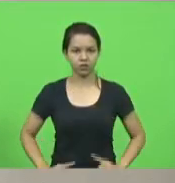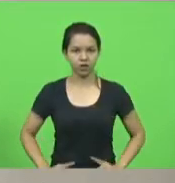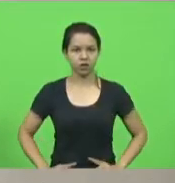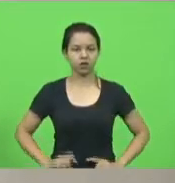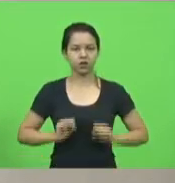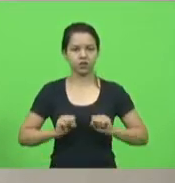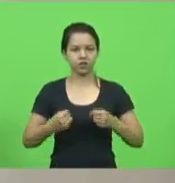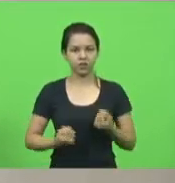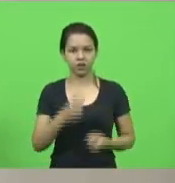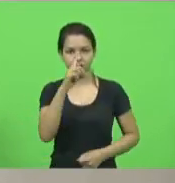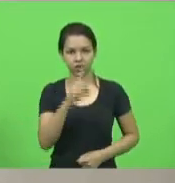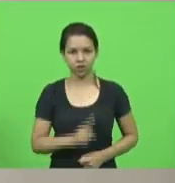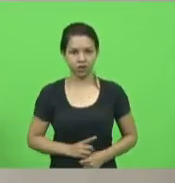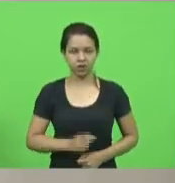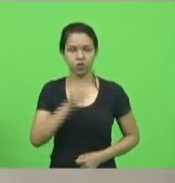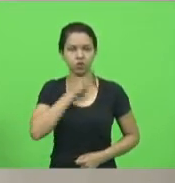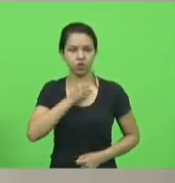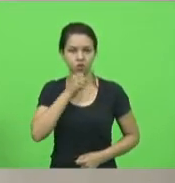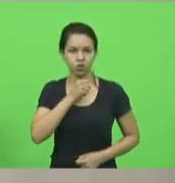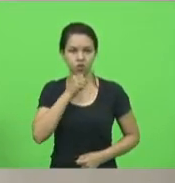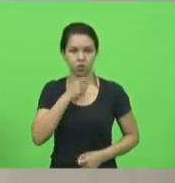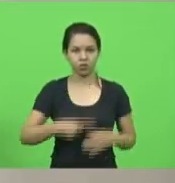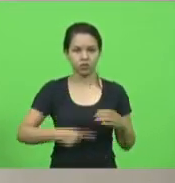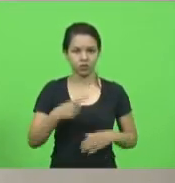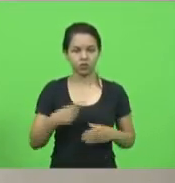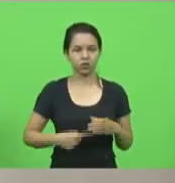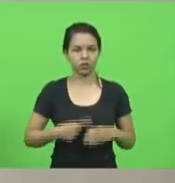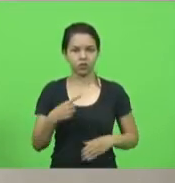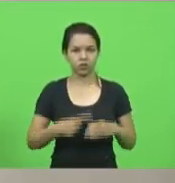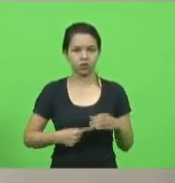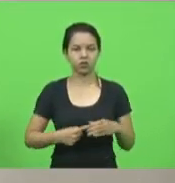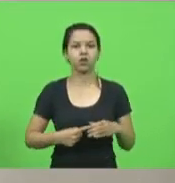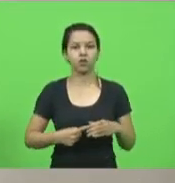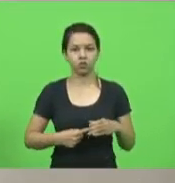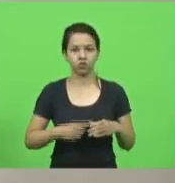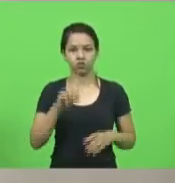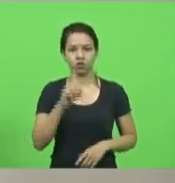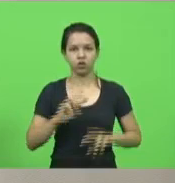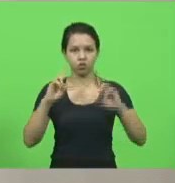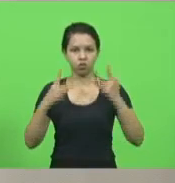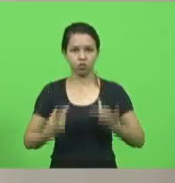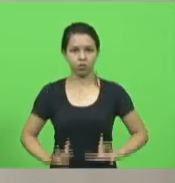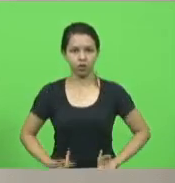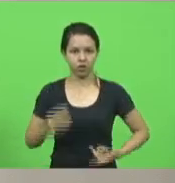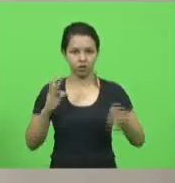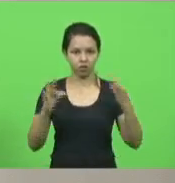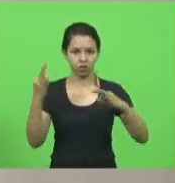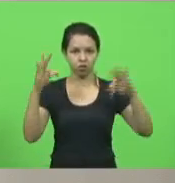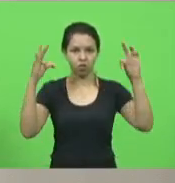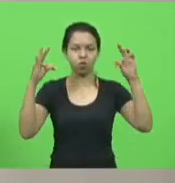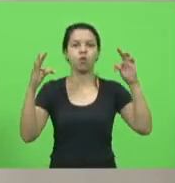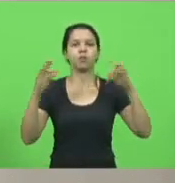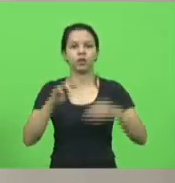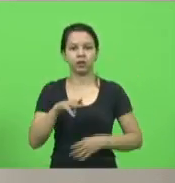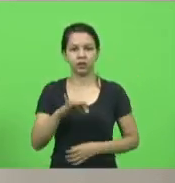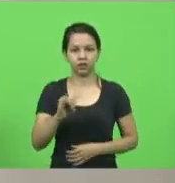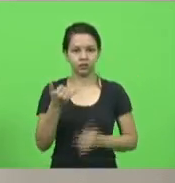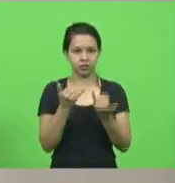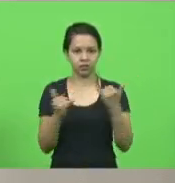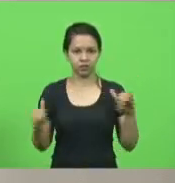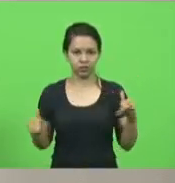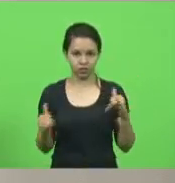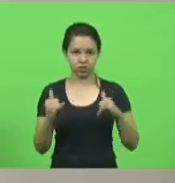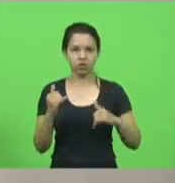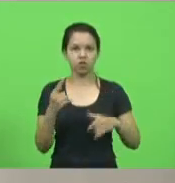Idoso, Comissão de Direitos Humanos, Comissão Econômica, Ciência, Tecnologia, Minas e Energia, Comissão de Educação,